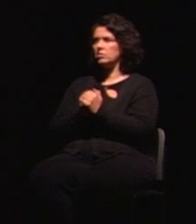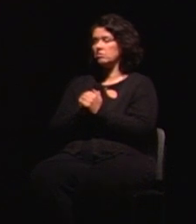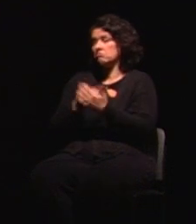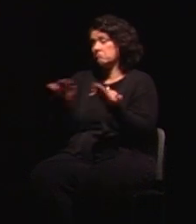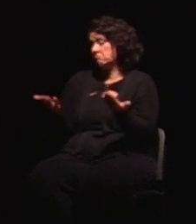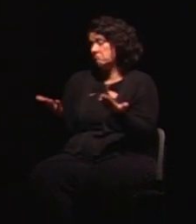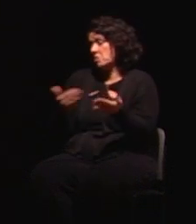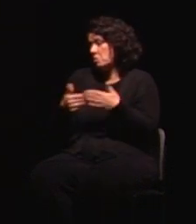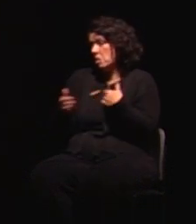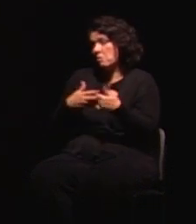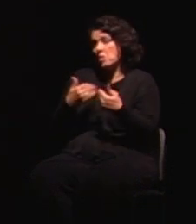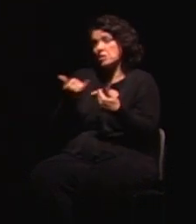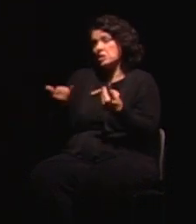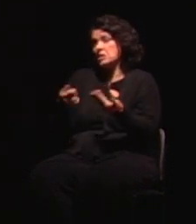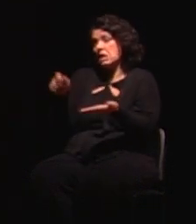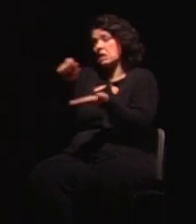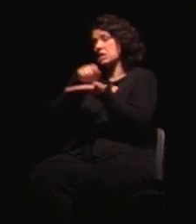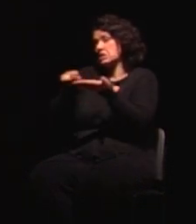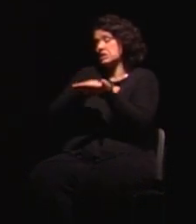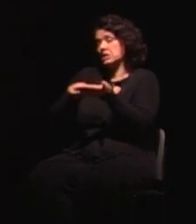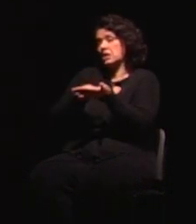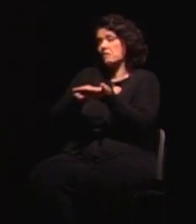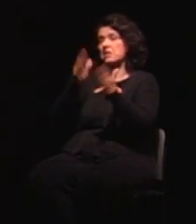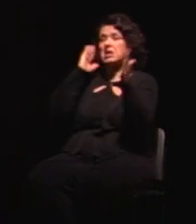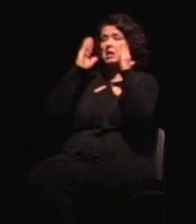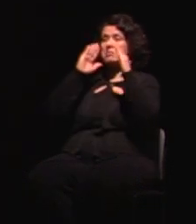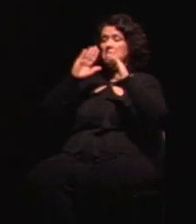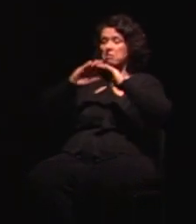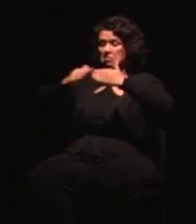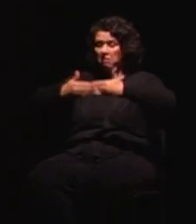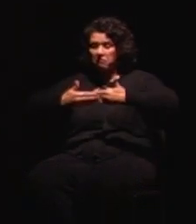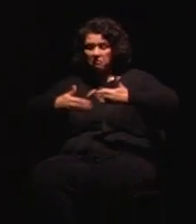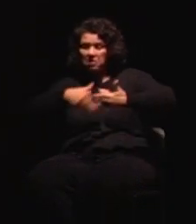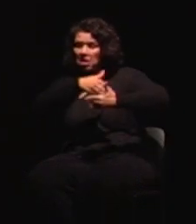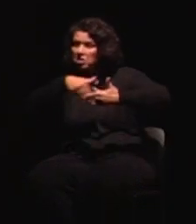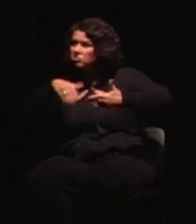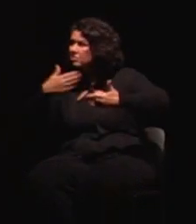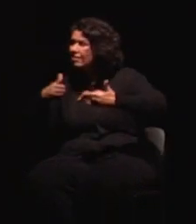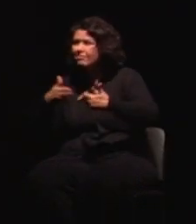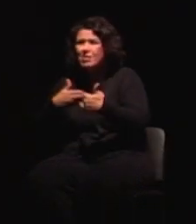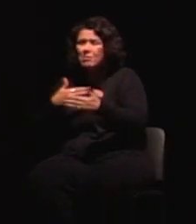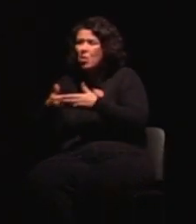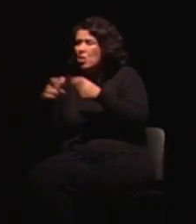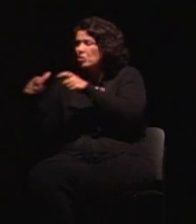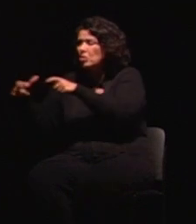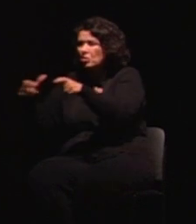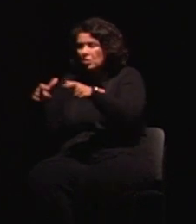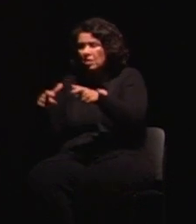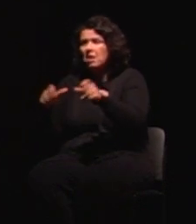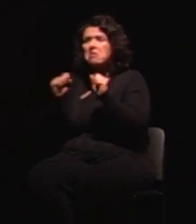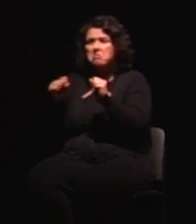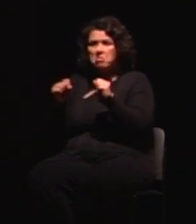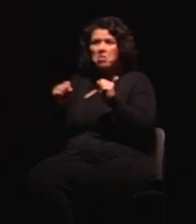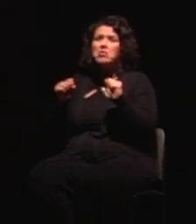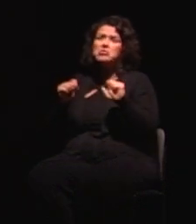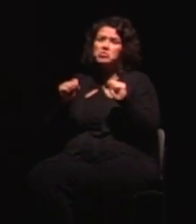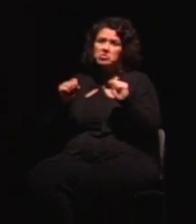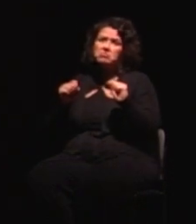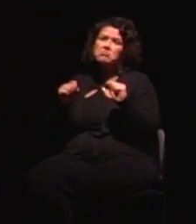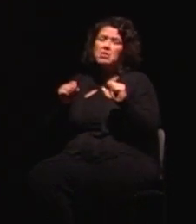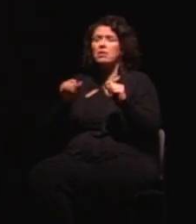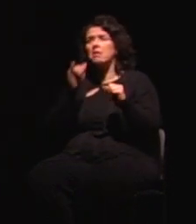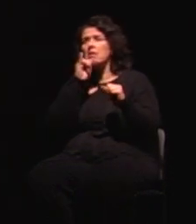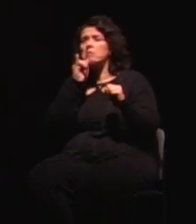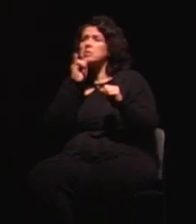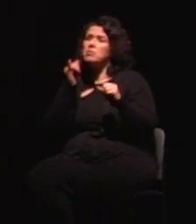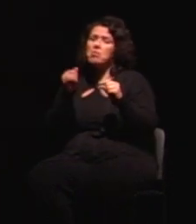do caminhão, ela escreve na frente do que ela tem à mão, na frente dos carros, na frente